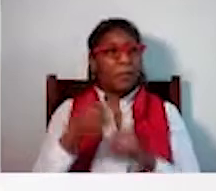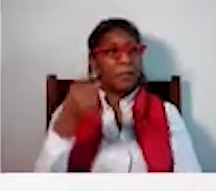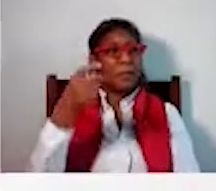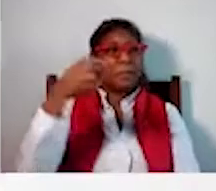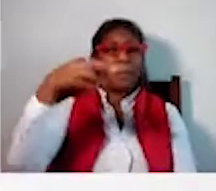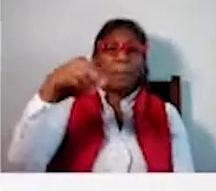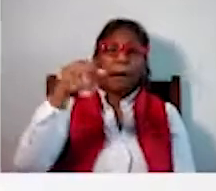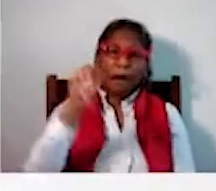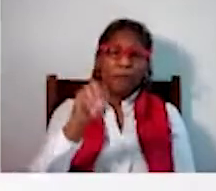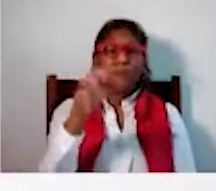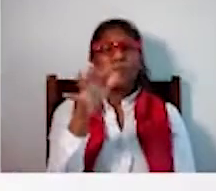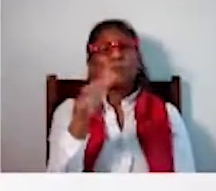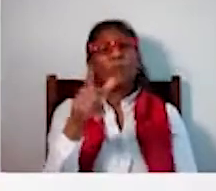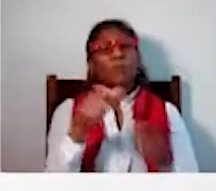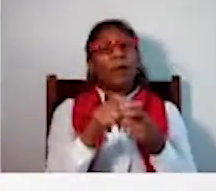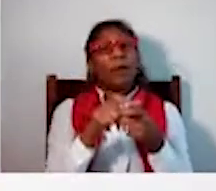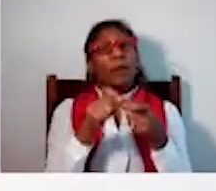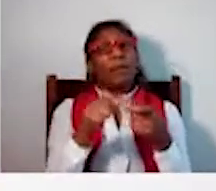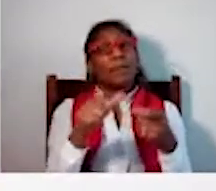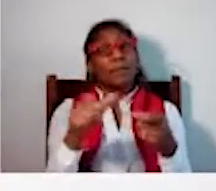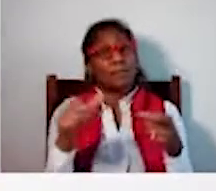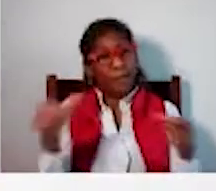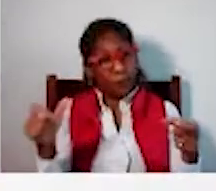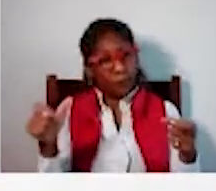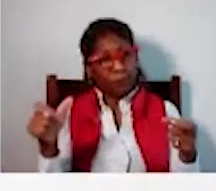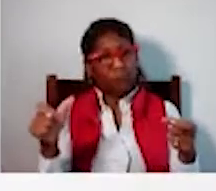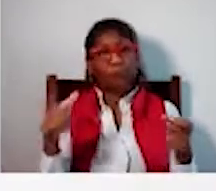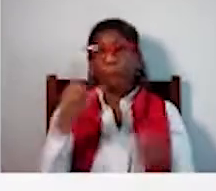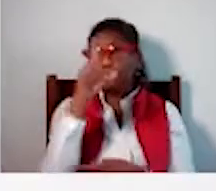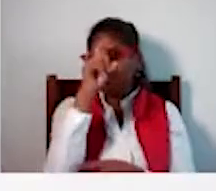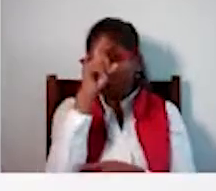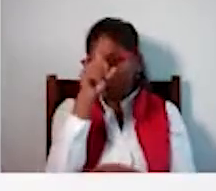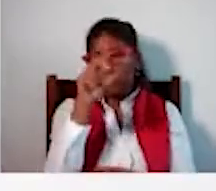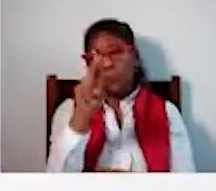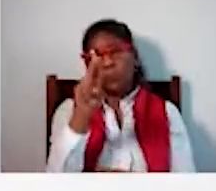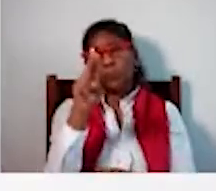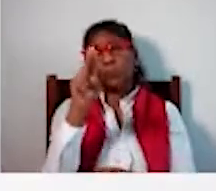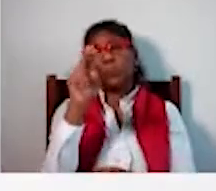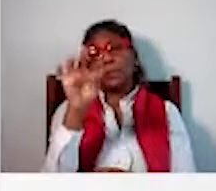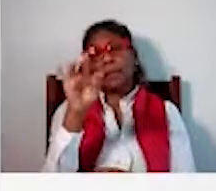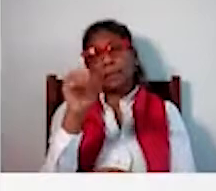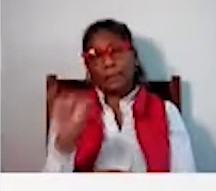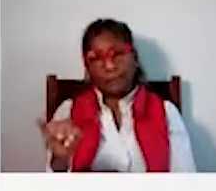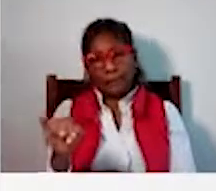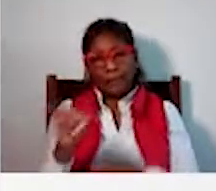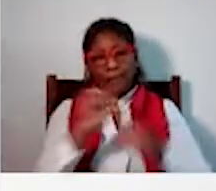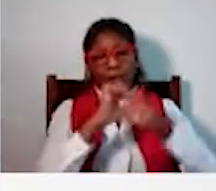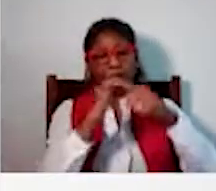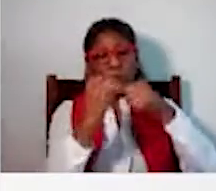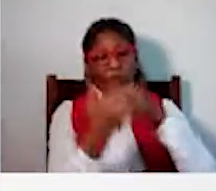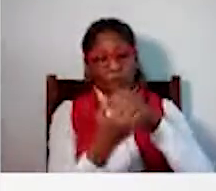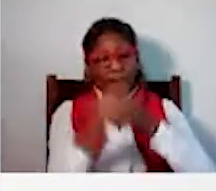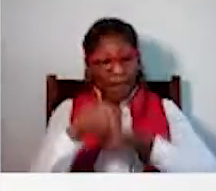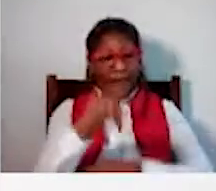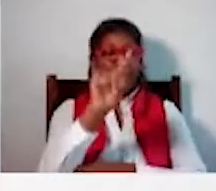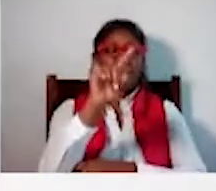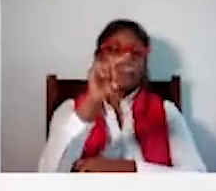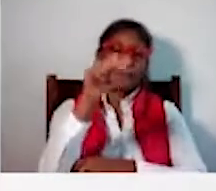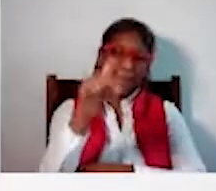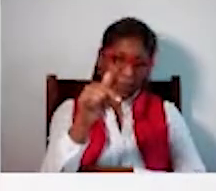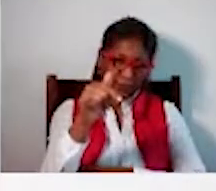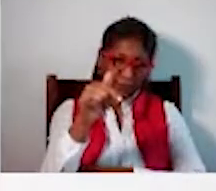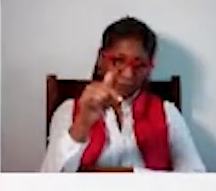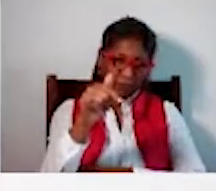começa a observar um crescimento de internações em UTI para o Covid, eram 17